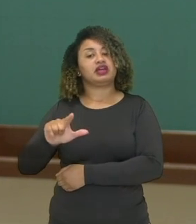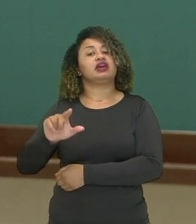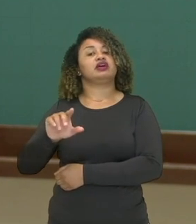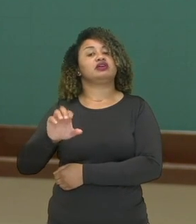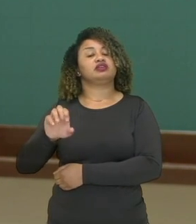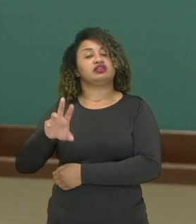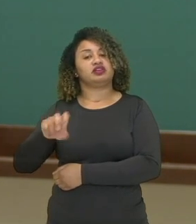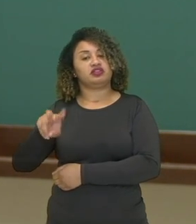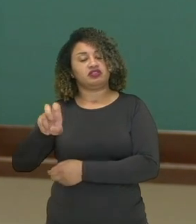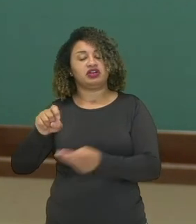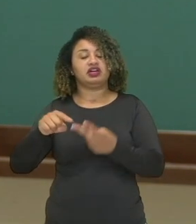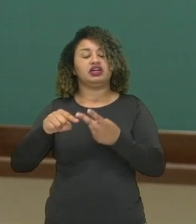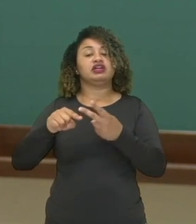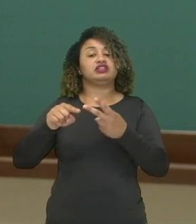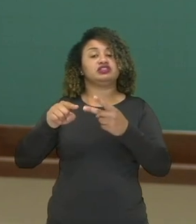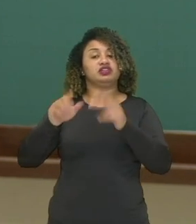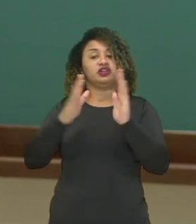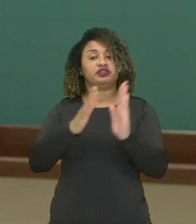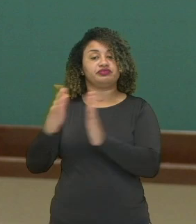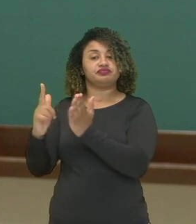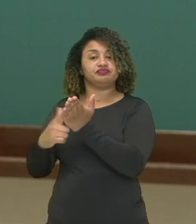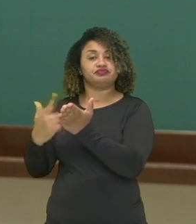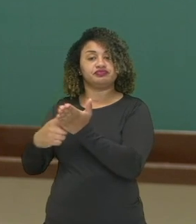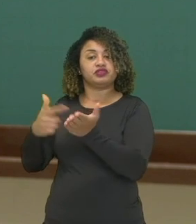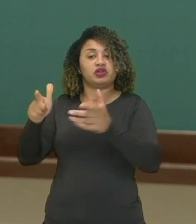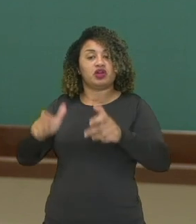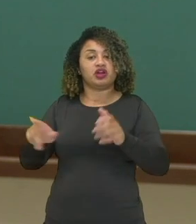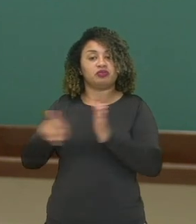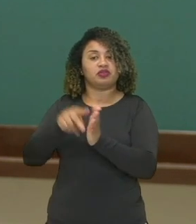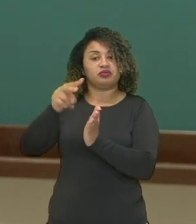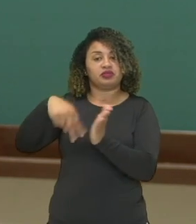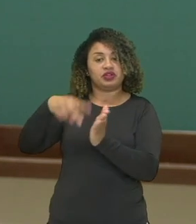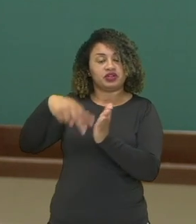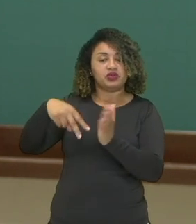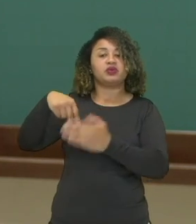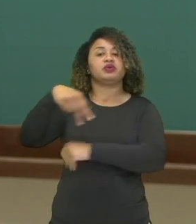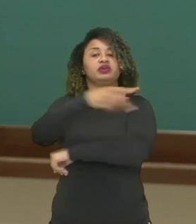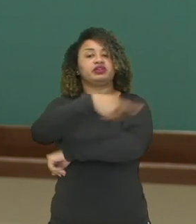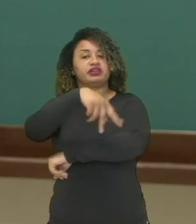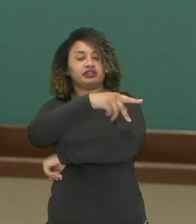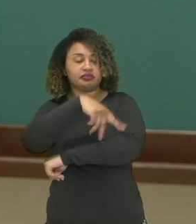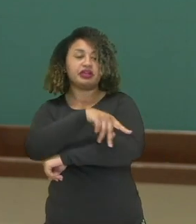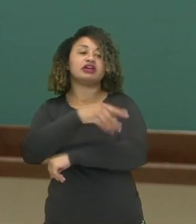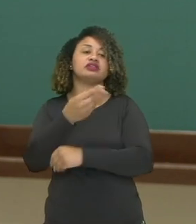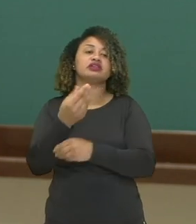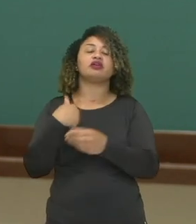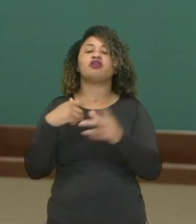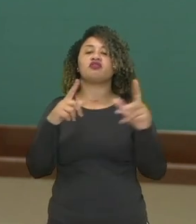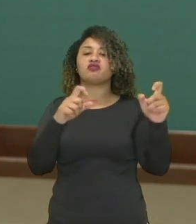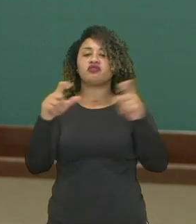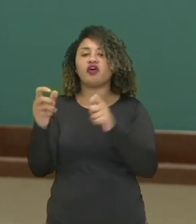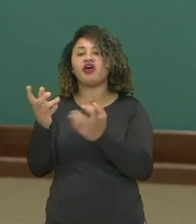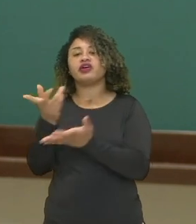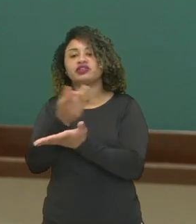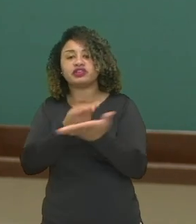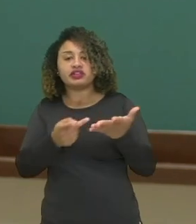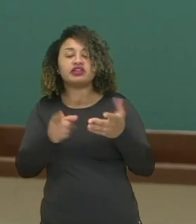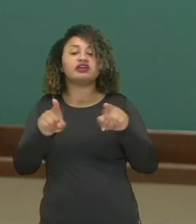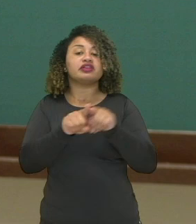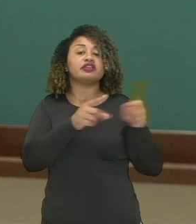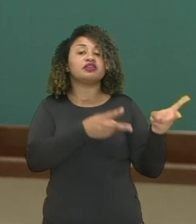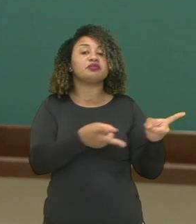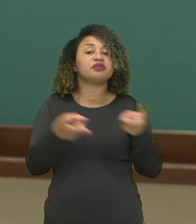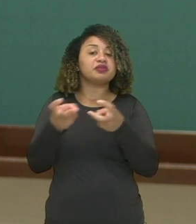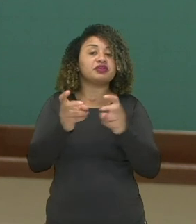da Praça, quem foram os espanhóis, tudo isso vocês colocam. Colocam as ilustrações e também observa se